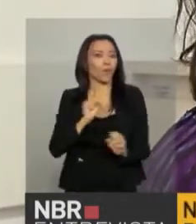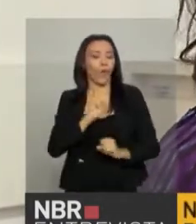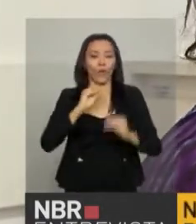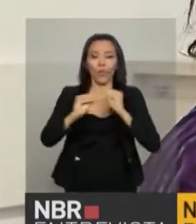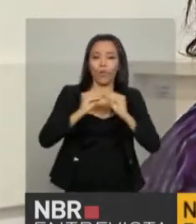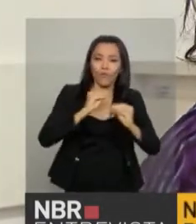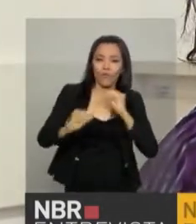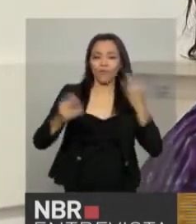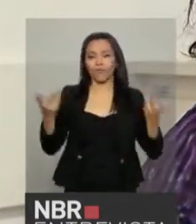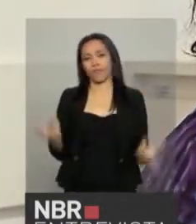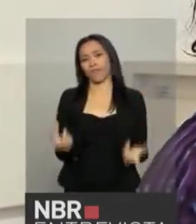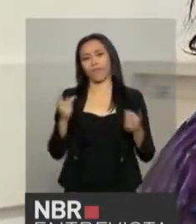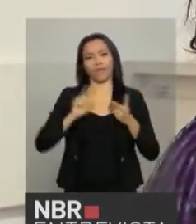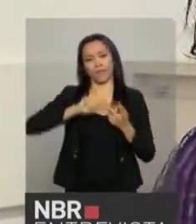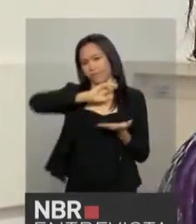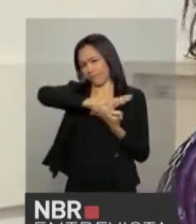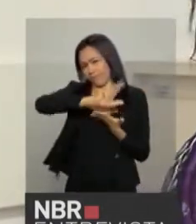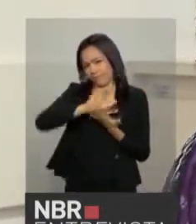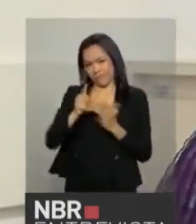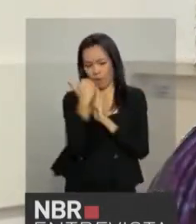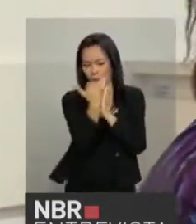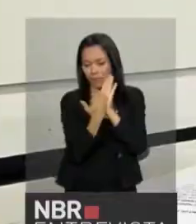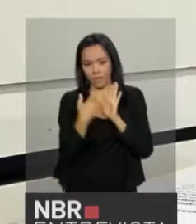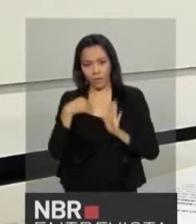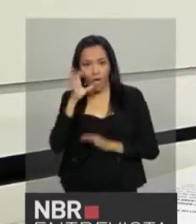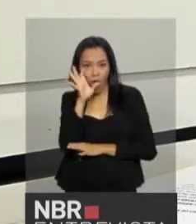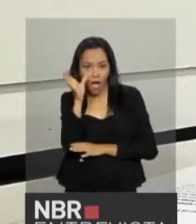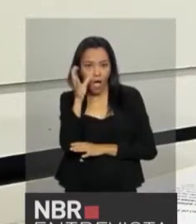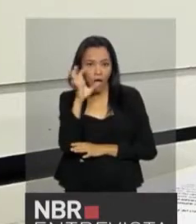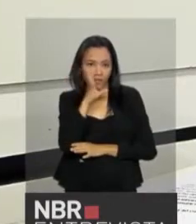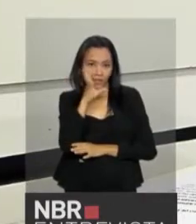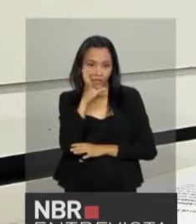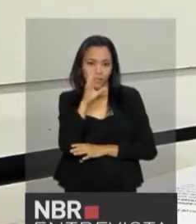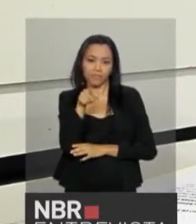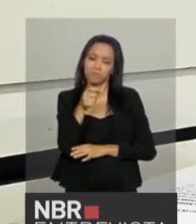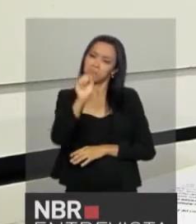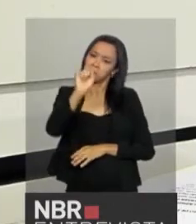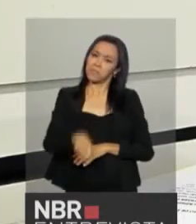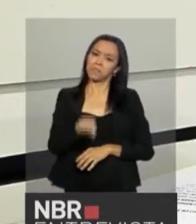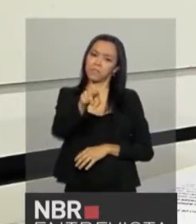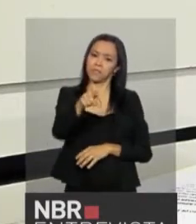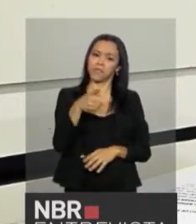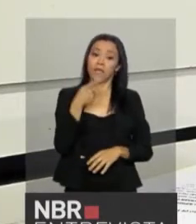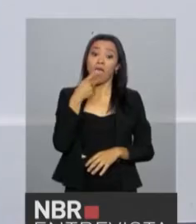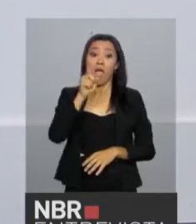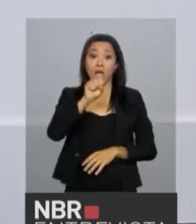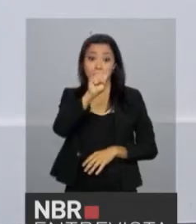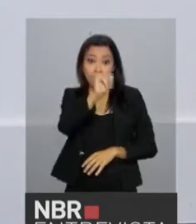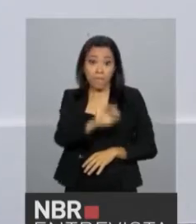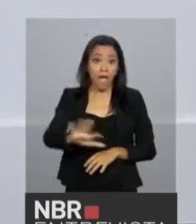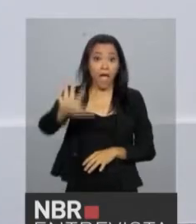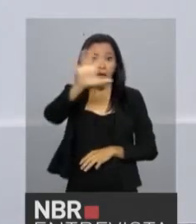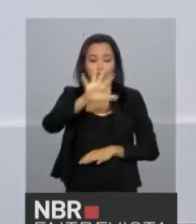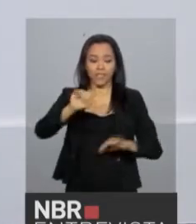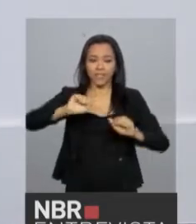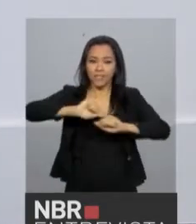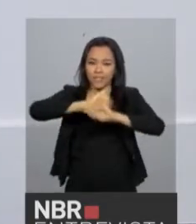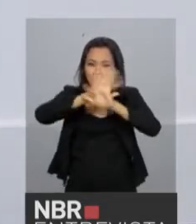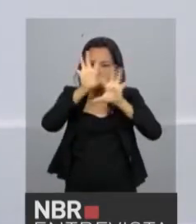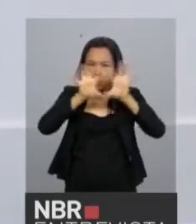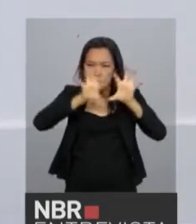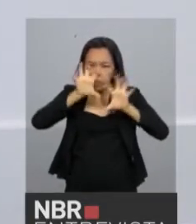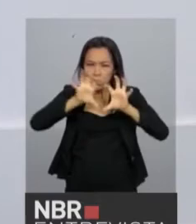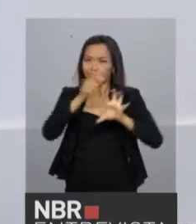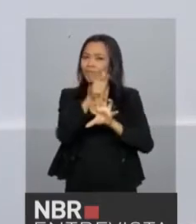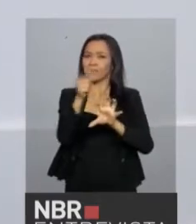novela. Todas as coisas que passam na televisão, no meu quarto, eu estou lá. É isso mesmo, dona Nilza. As imagens são de alta definição, sem